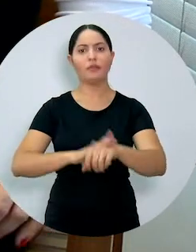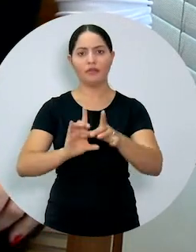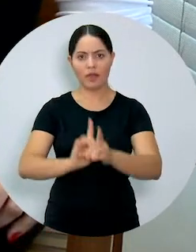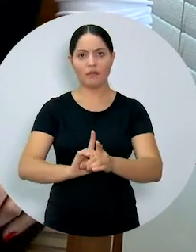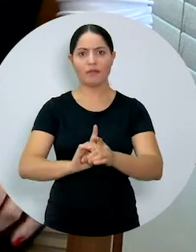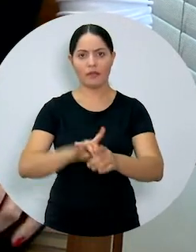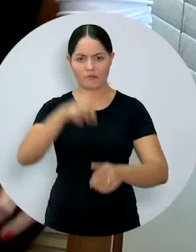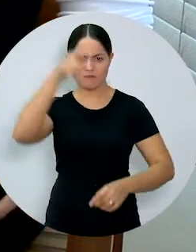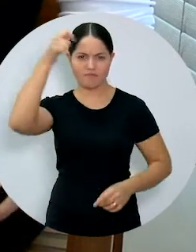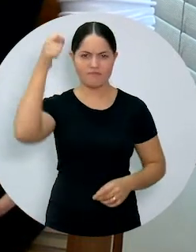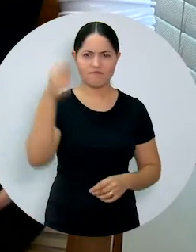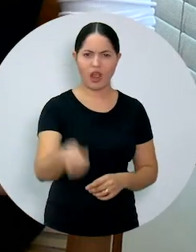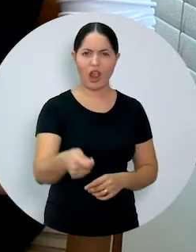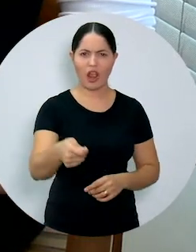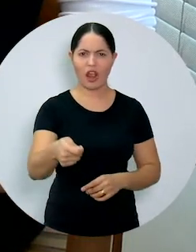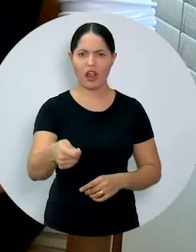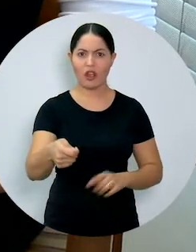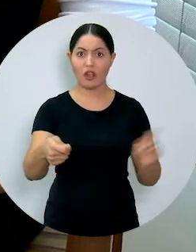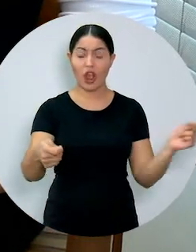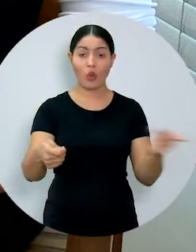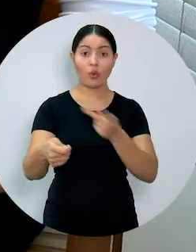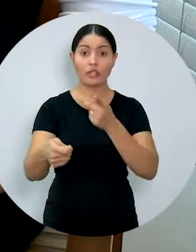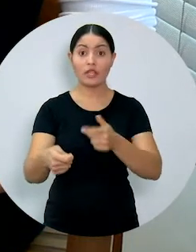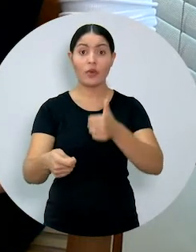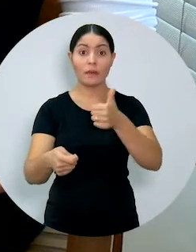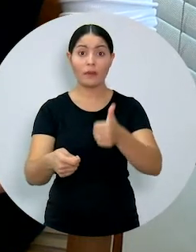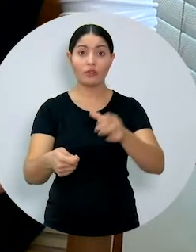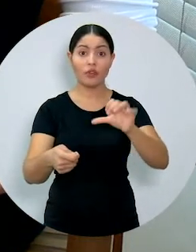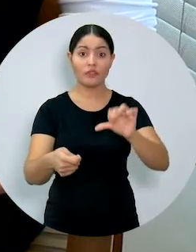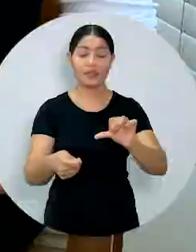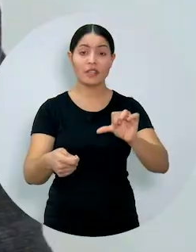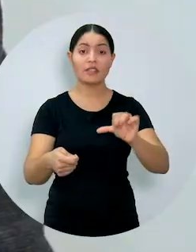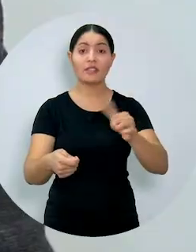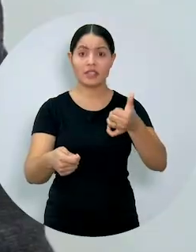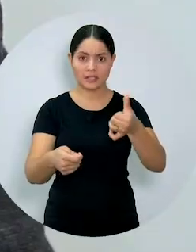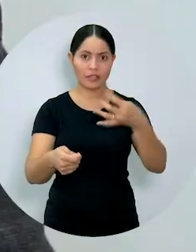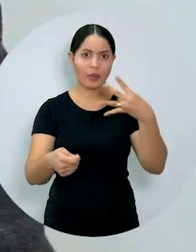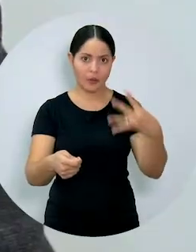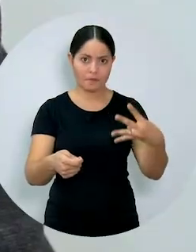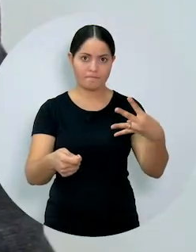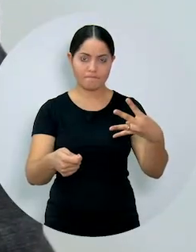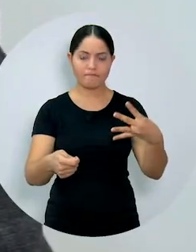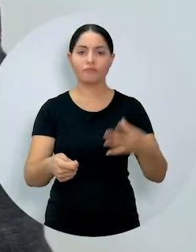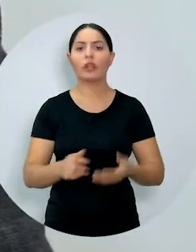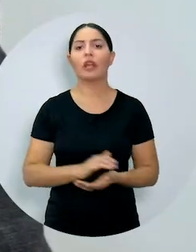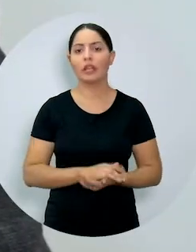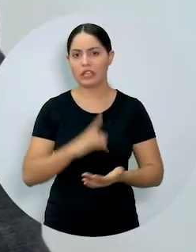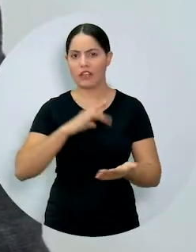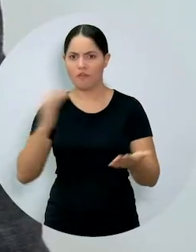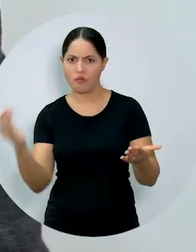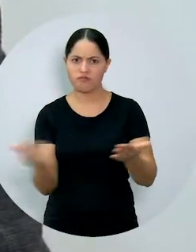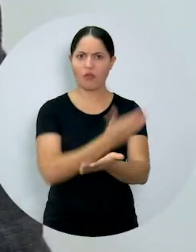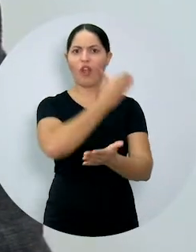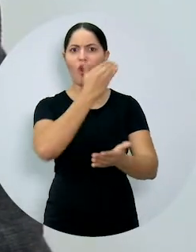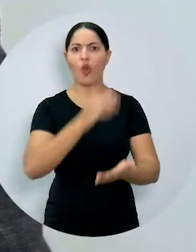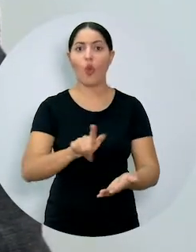militar, após o golpe de 1964. É lógico que a ordem